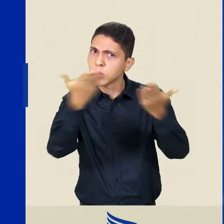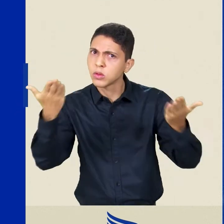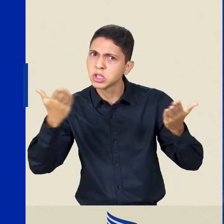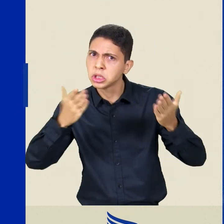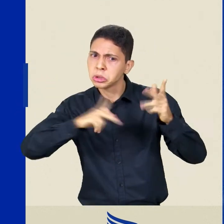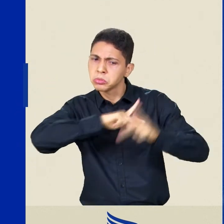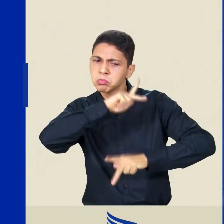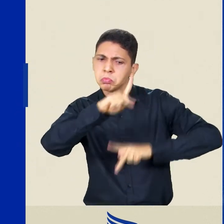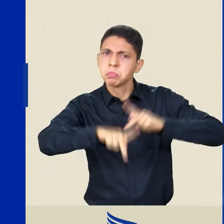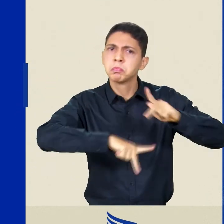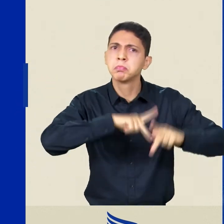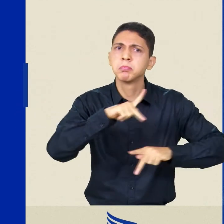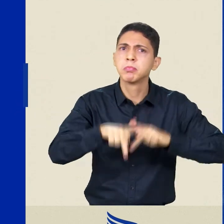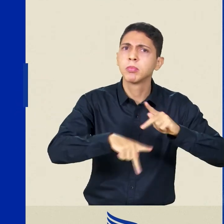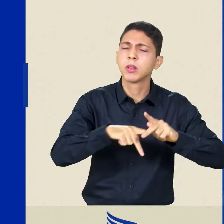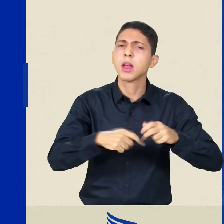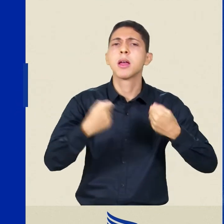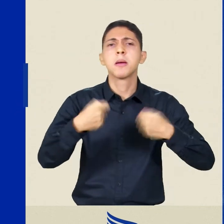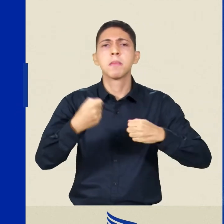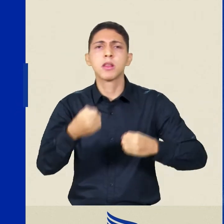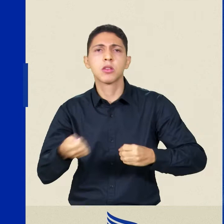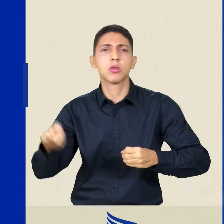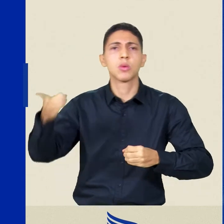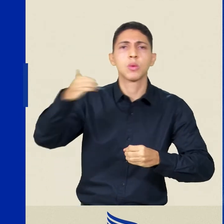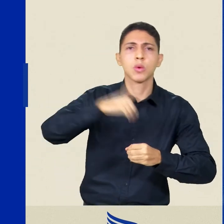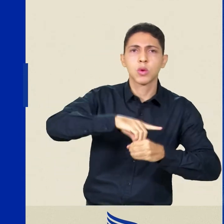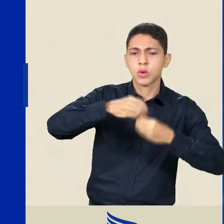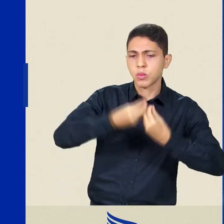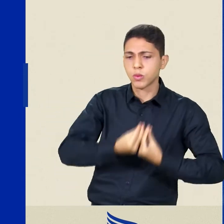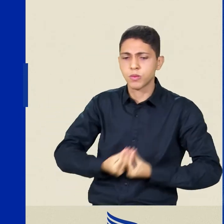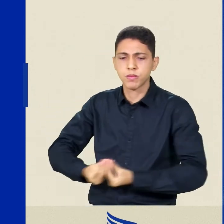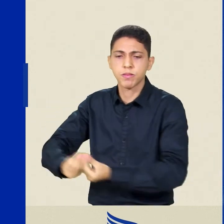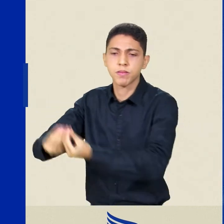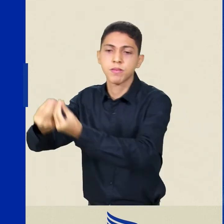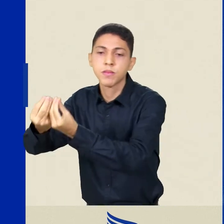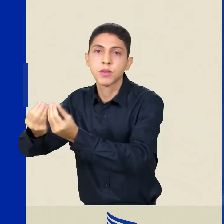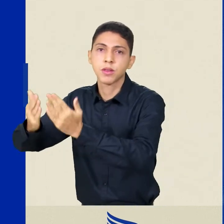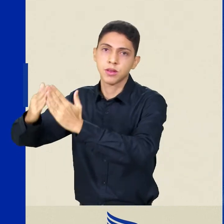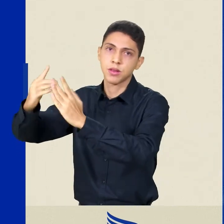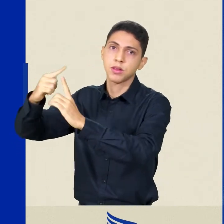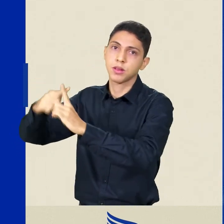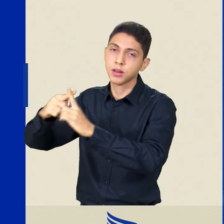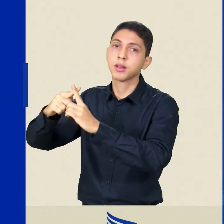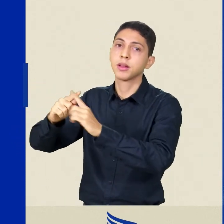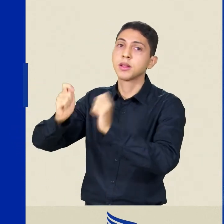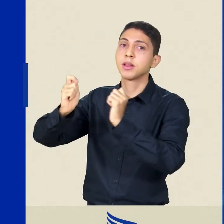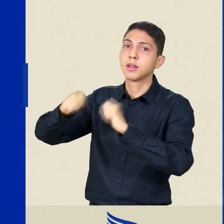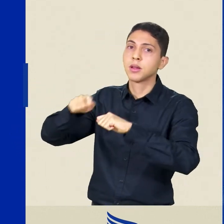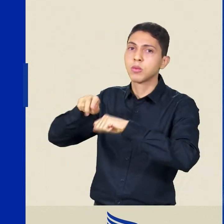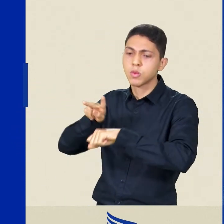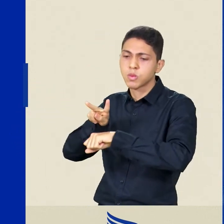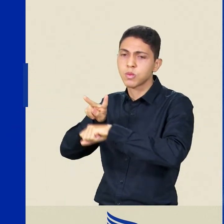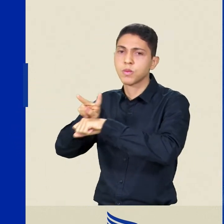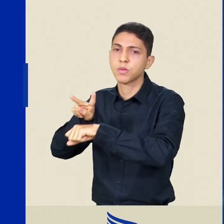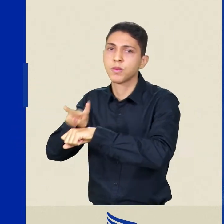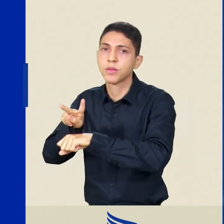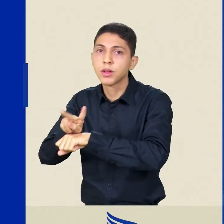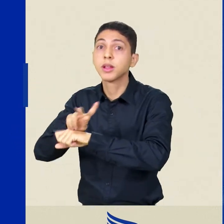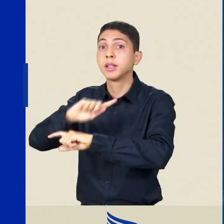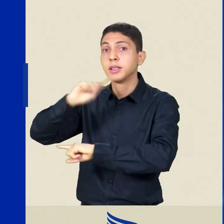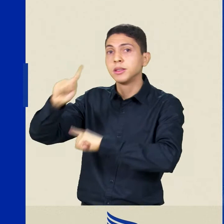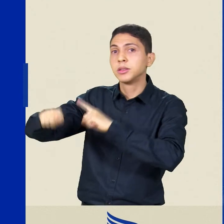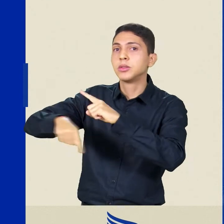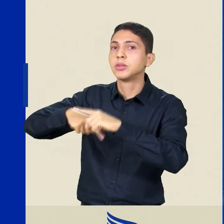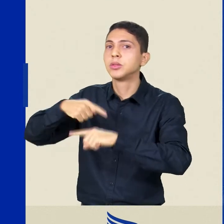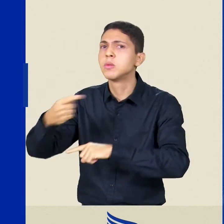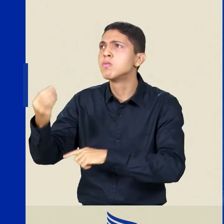toda. Trazei todos os dízimos à casa do tesouro, para que haja mantimento na minha casa. E depois, fazei